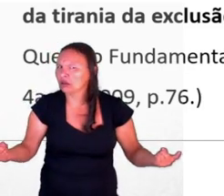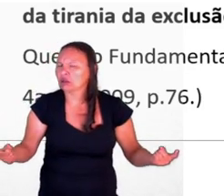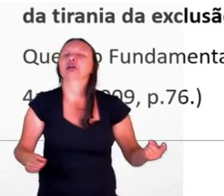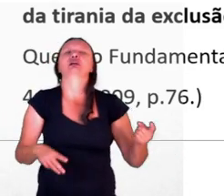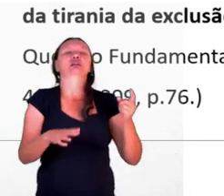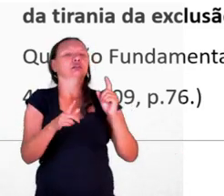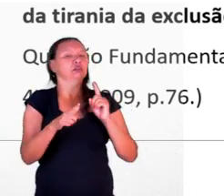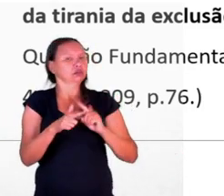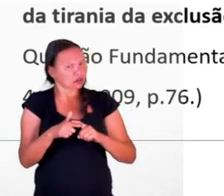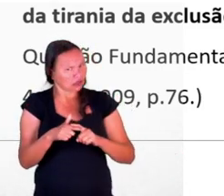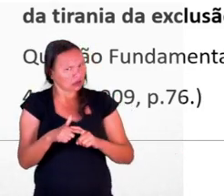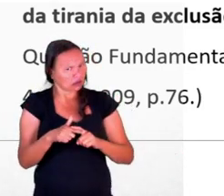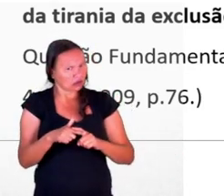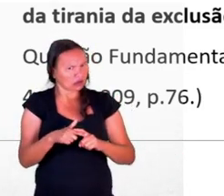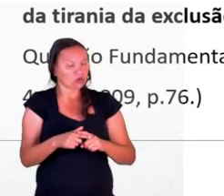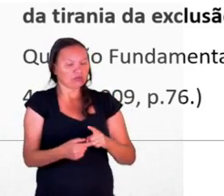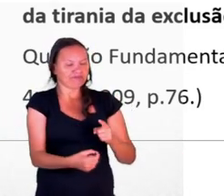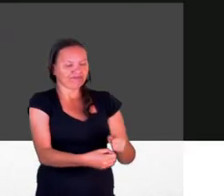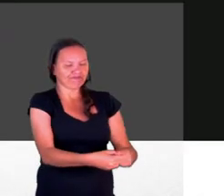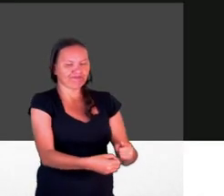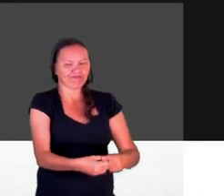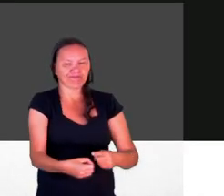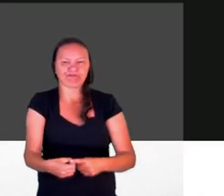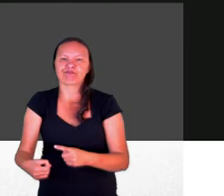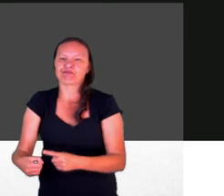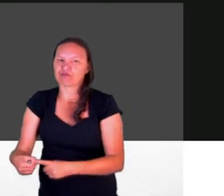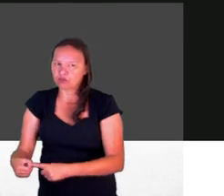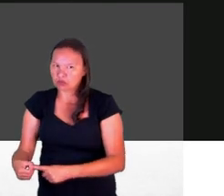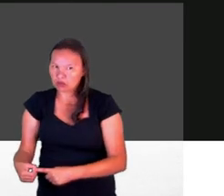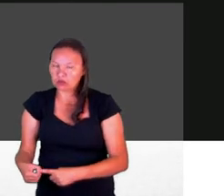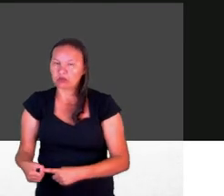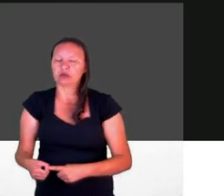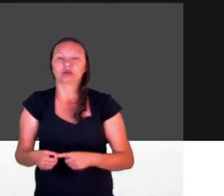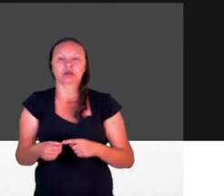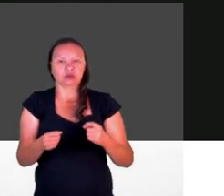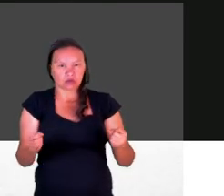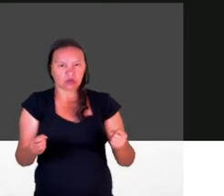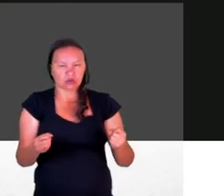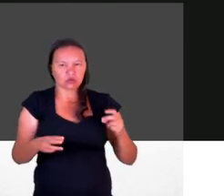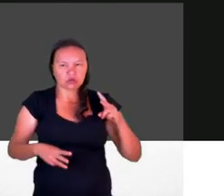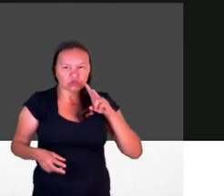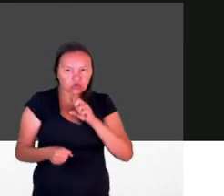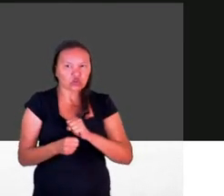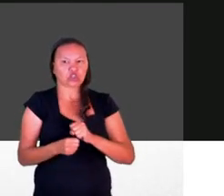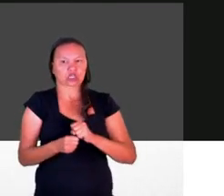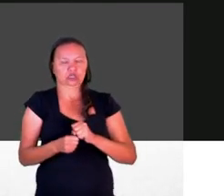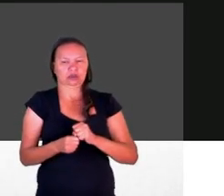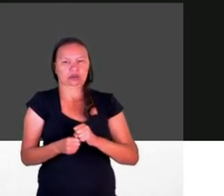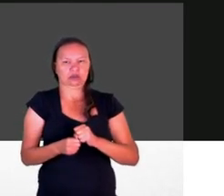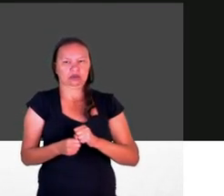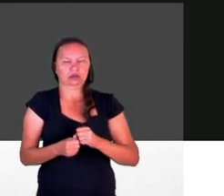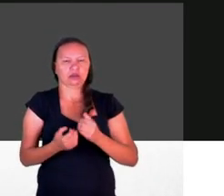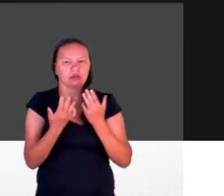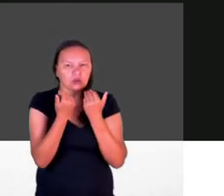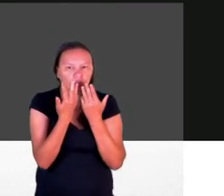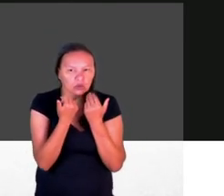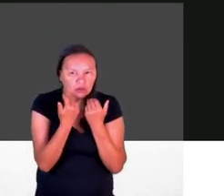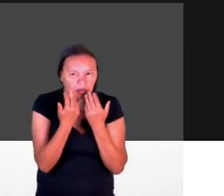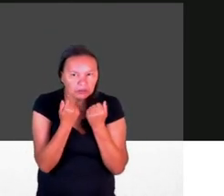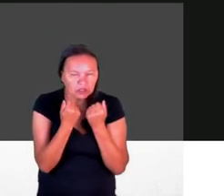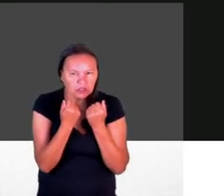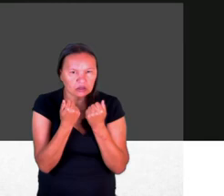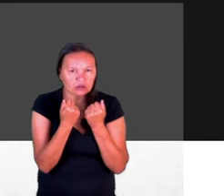da Exclusão o lugar dos juristas urgência de novos caminhos os alimentos têm que ser